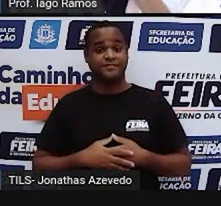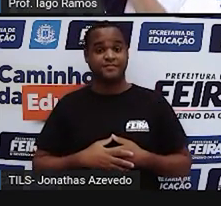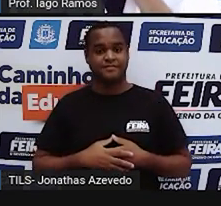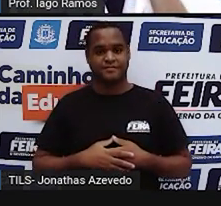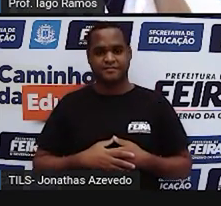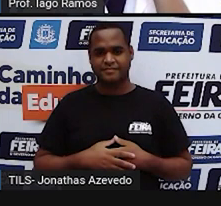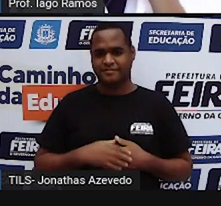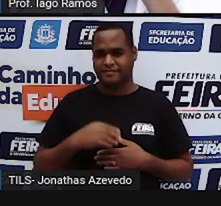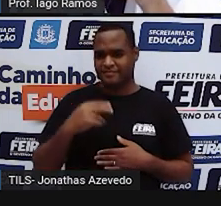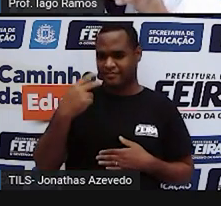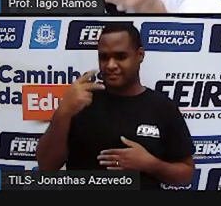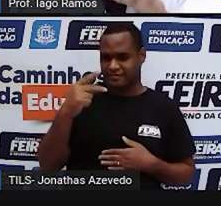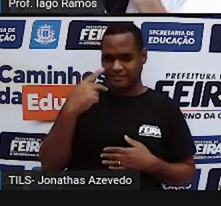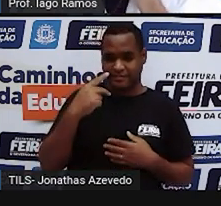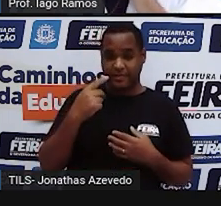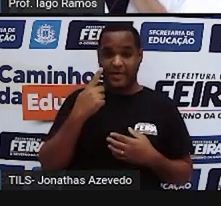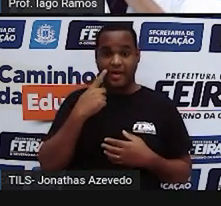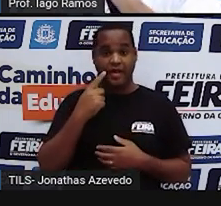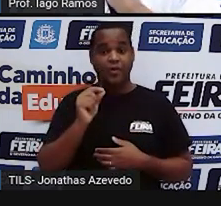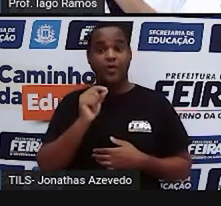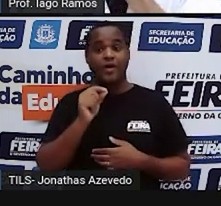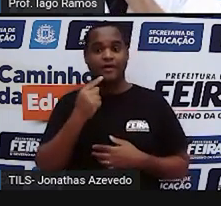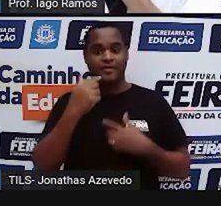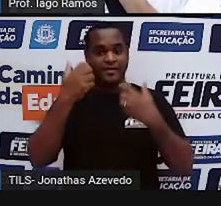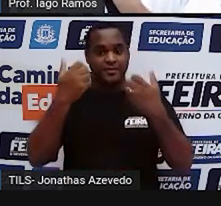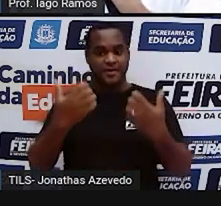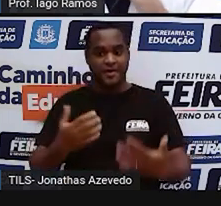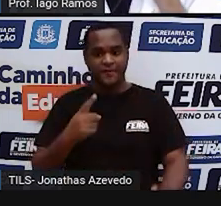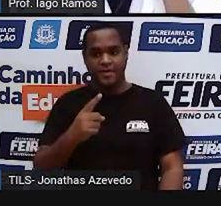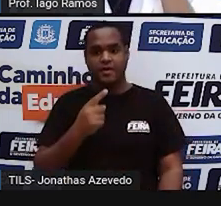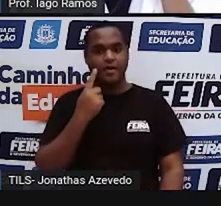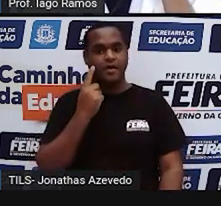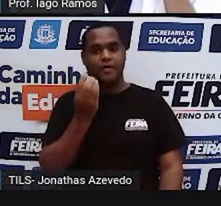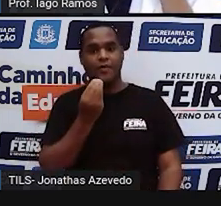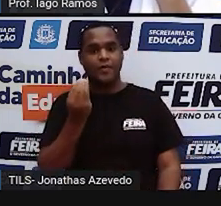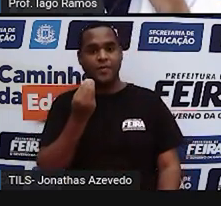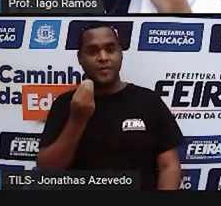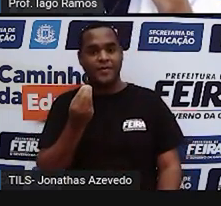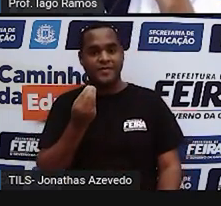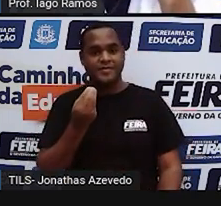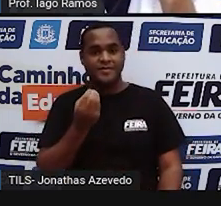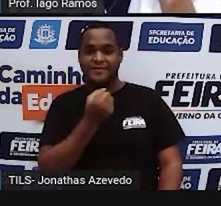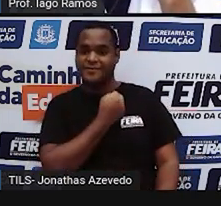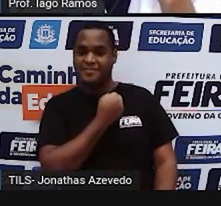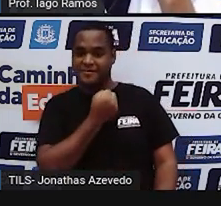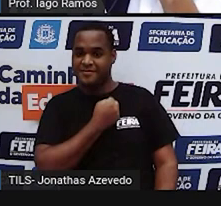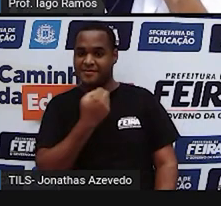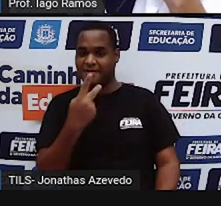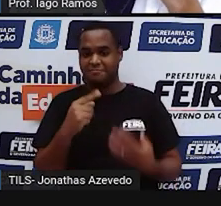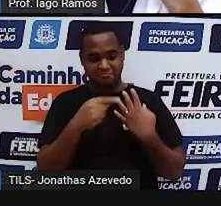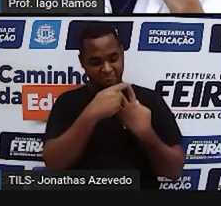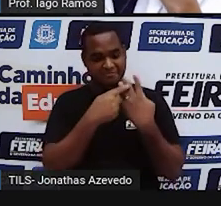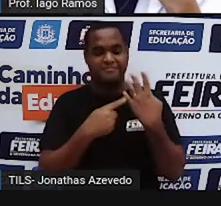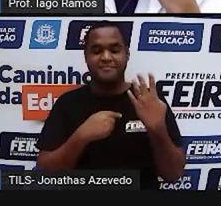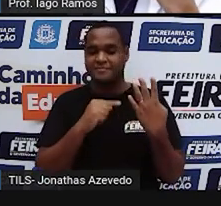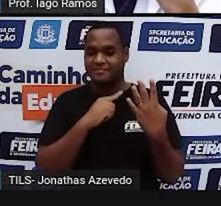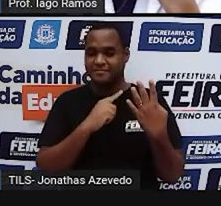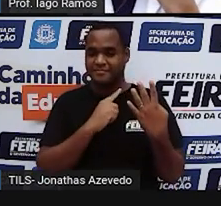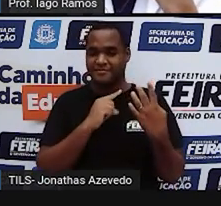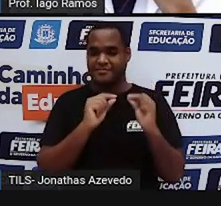e a sua Olha só sua expressão como é que vai ficar agora preste atenção nesse número de quatro algarismos